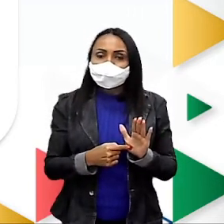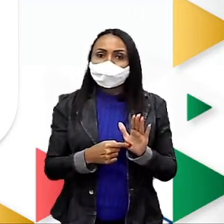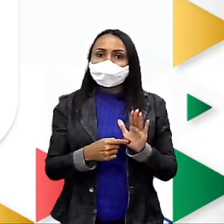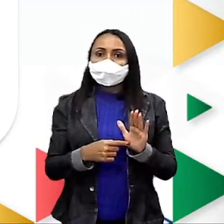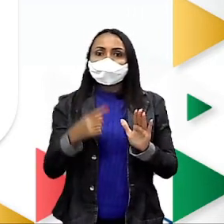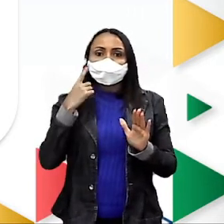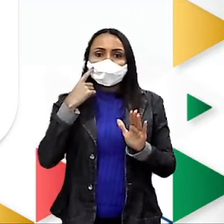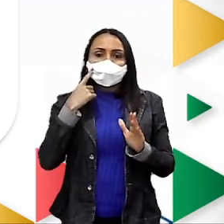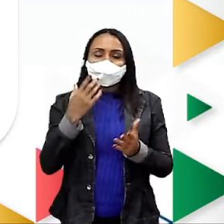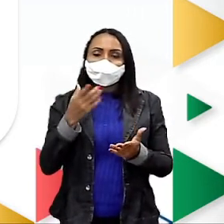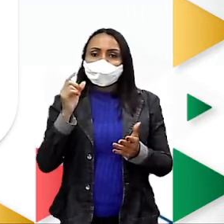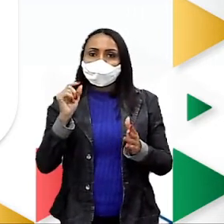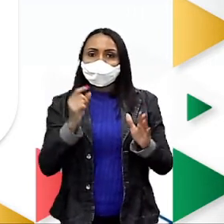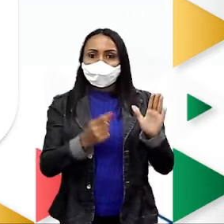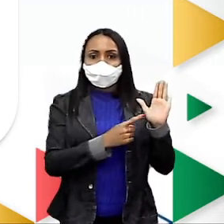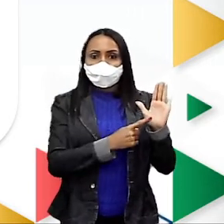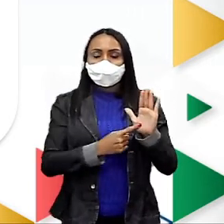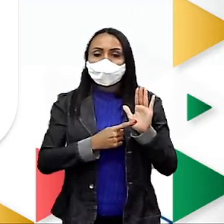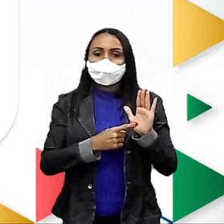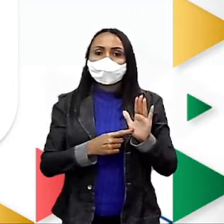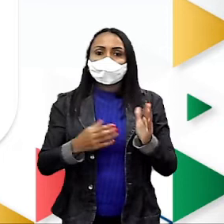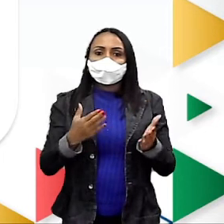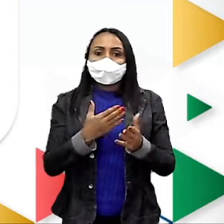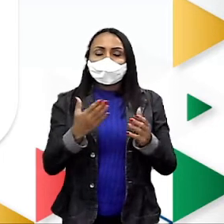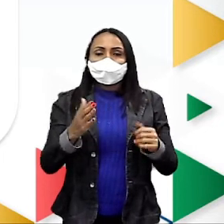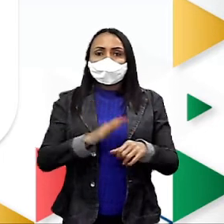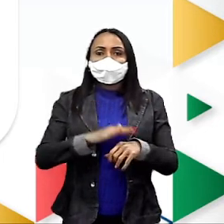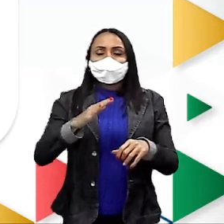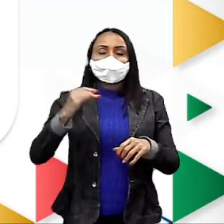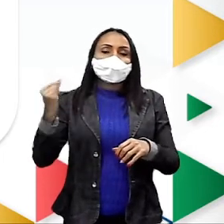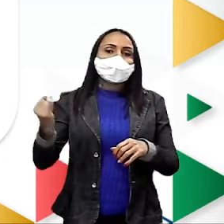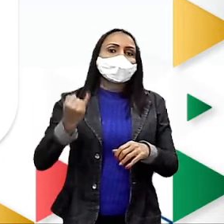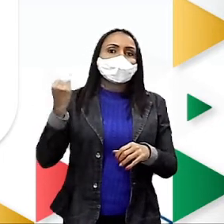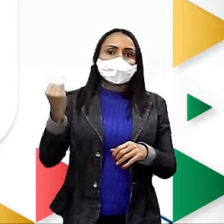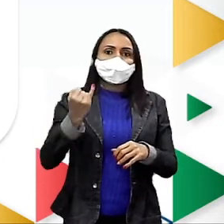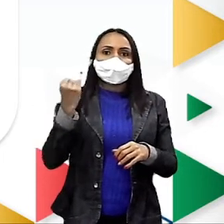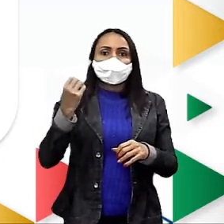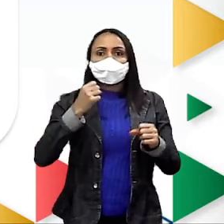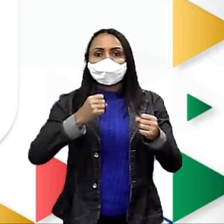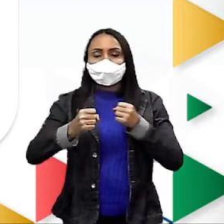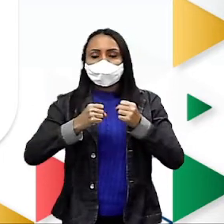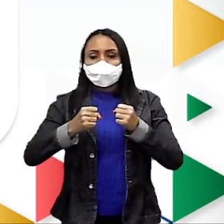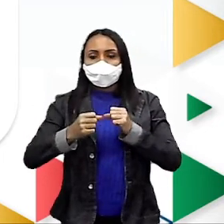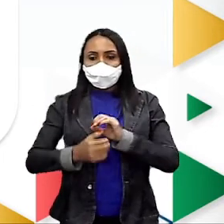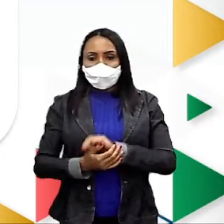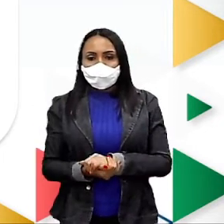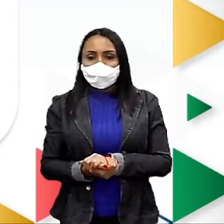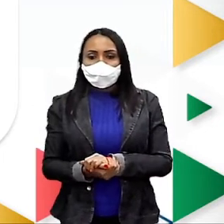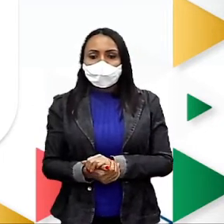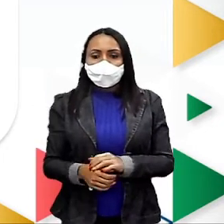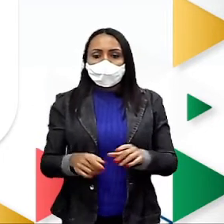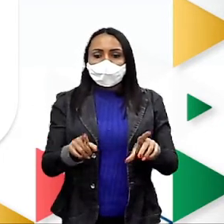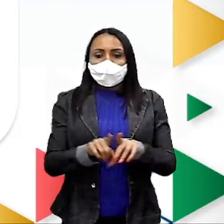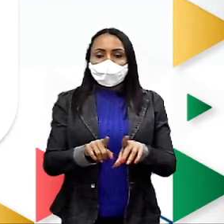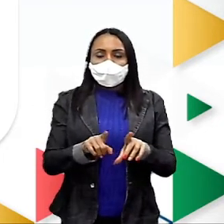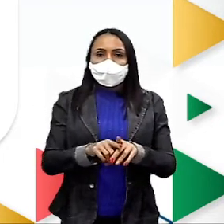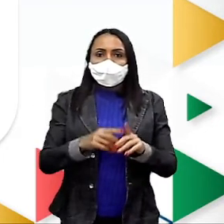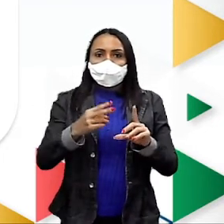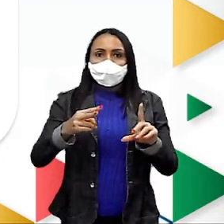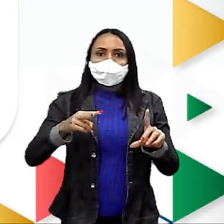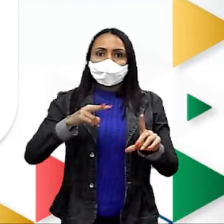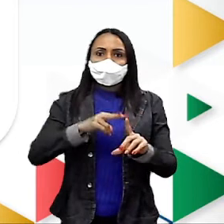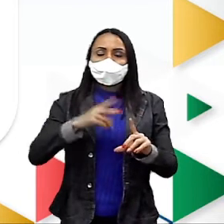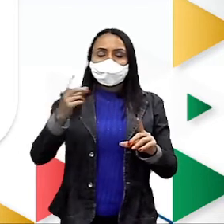se apresentam os pontos de maior relevância da entrevista, como também se destaca o